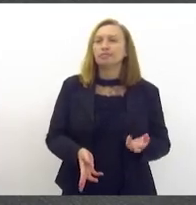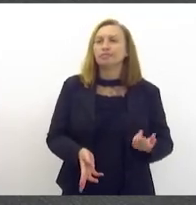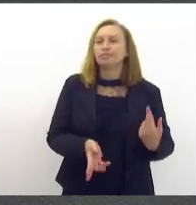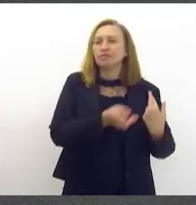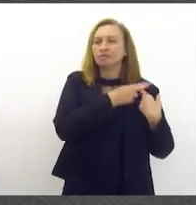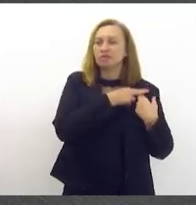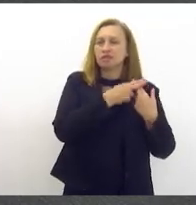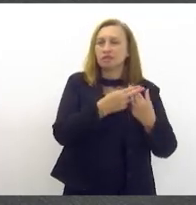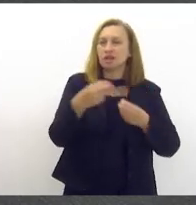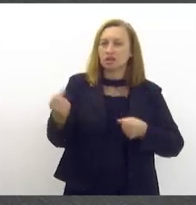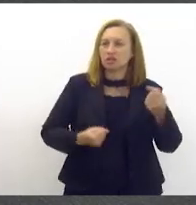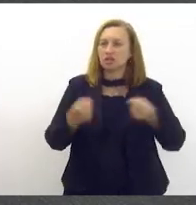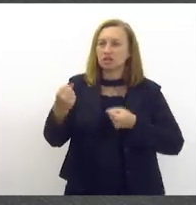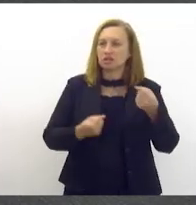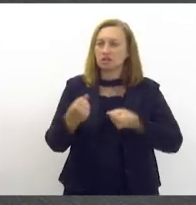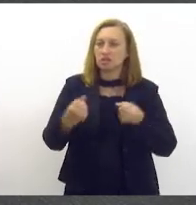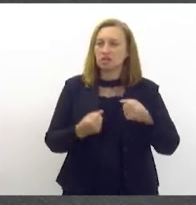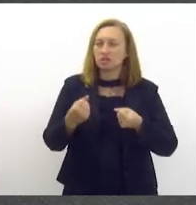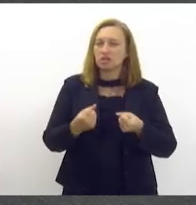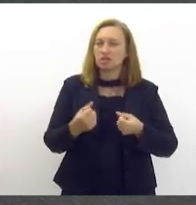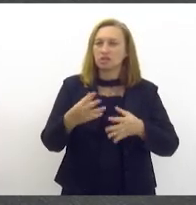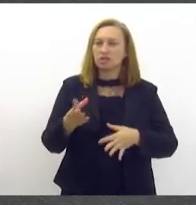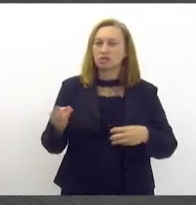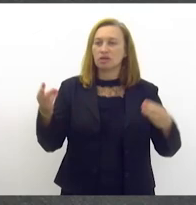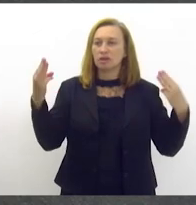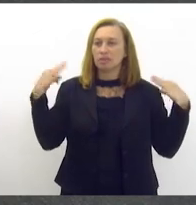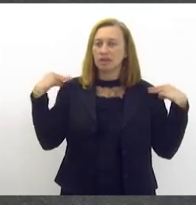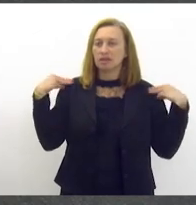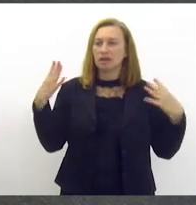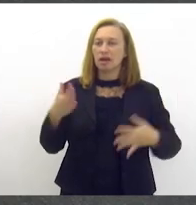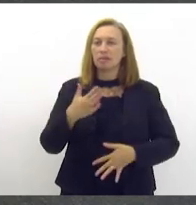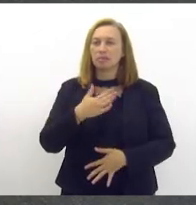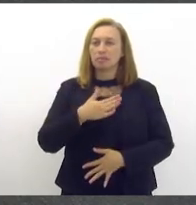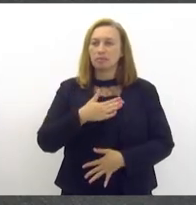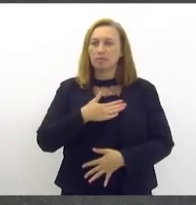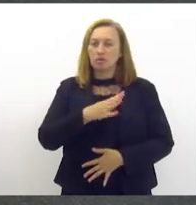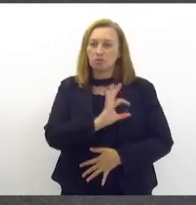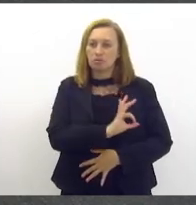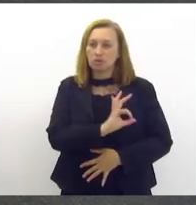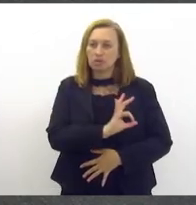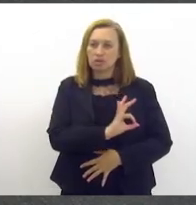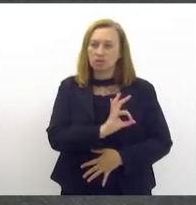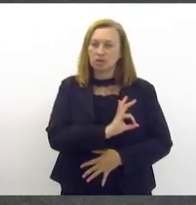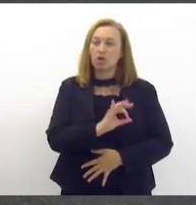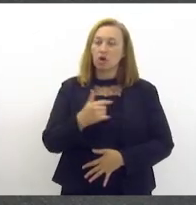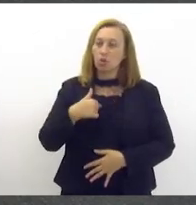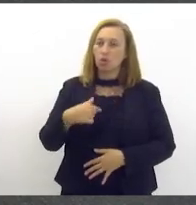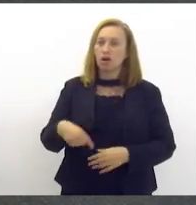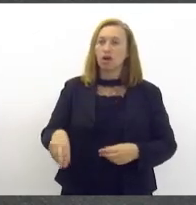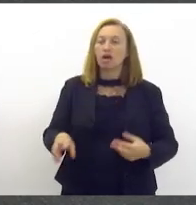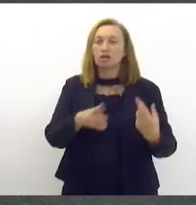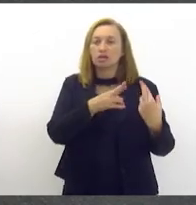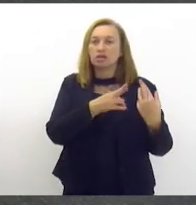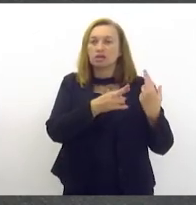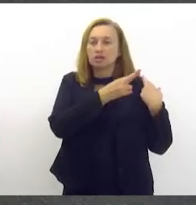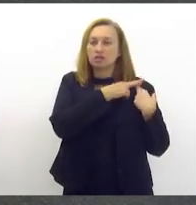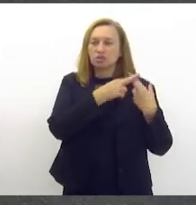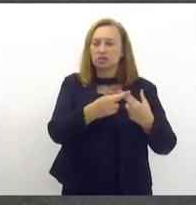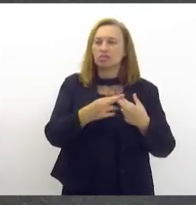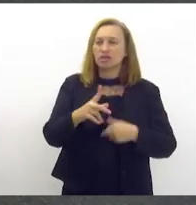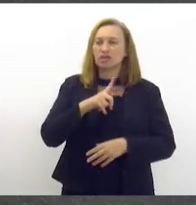senão eu ia matar o meu segurança, que tem três bonecos, que eu chamo, os três filhos dele. Então eu assumi, porque os caras estão para matar ou